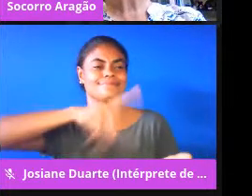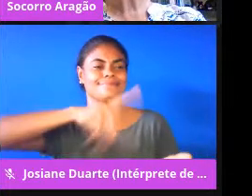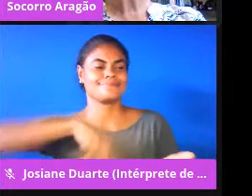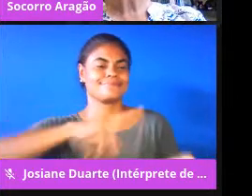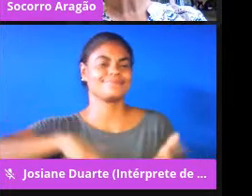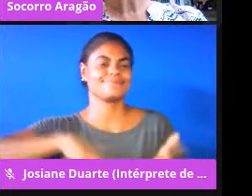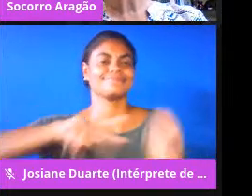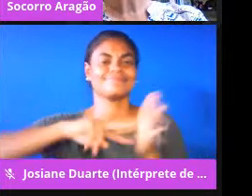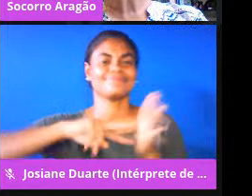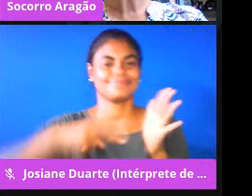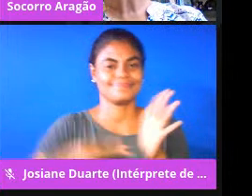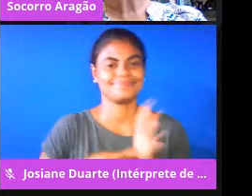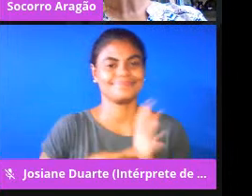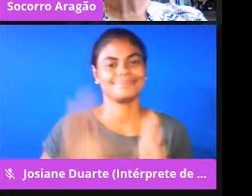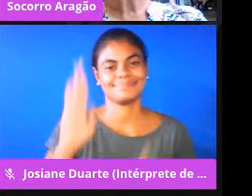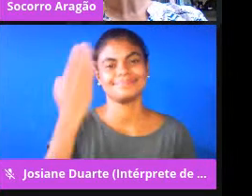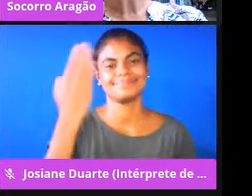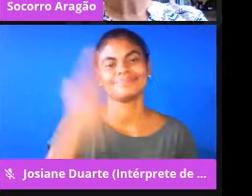Ceará.